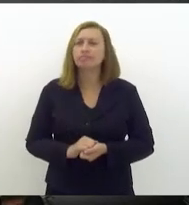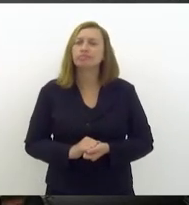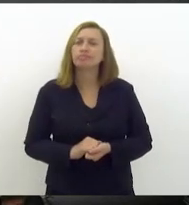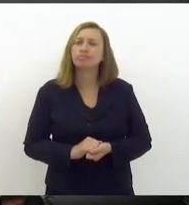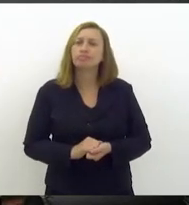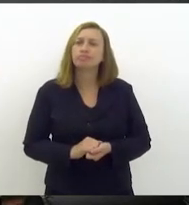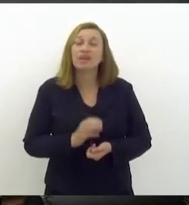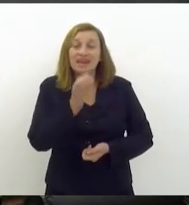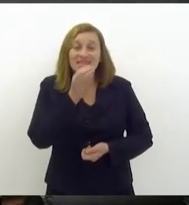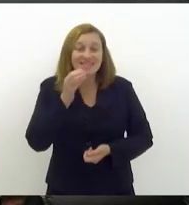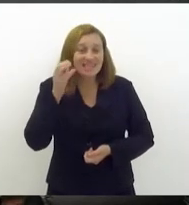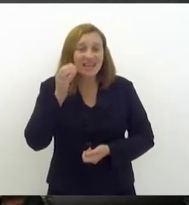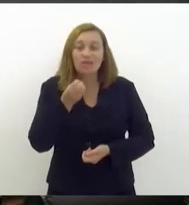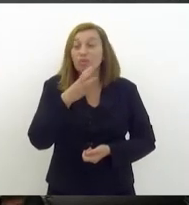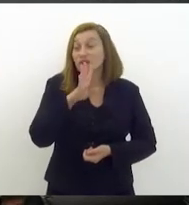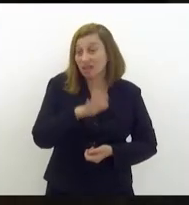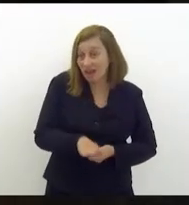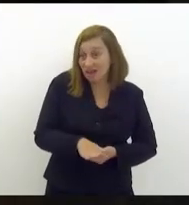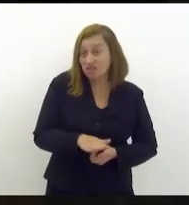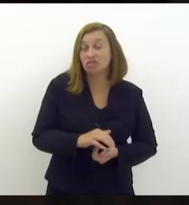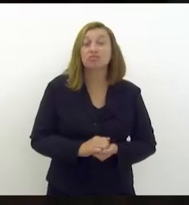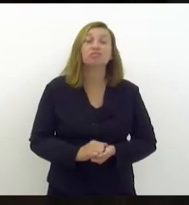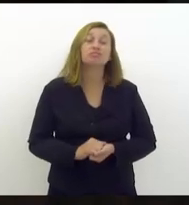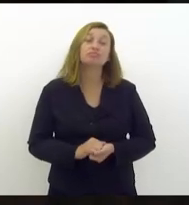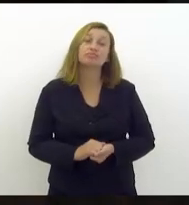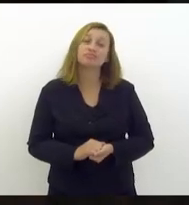Oi então boa tarde